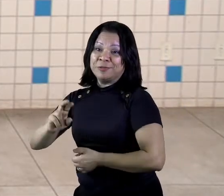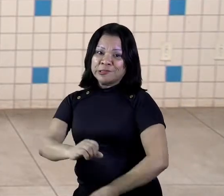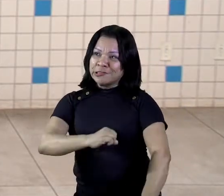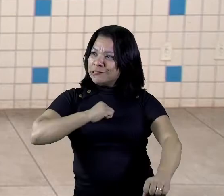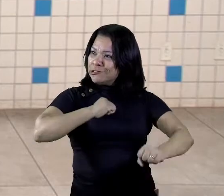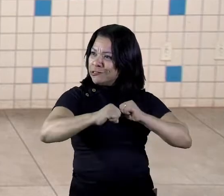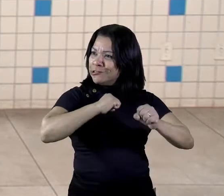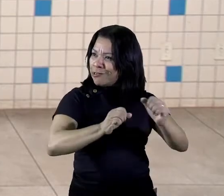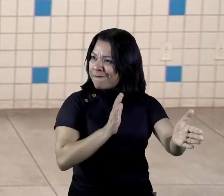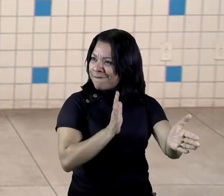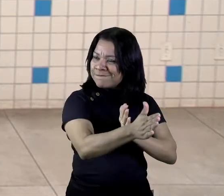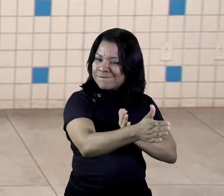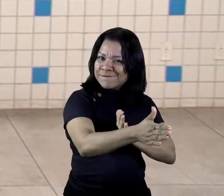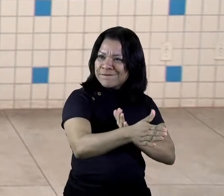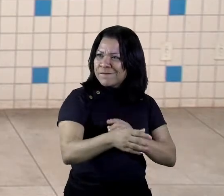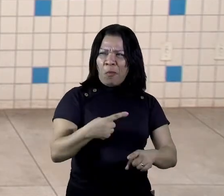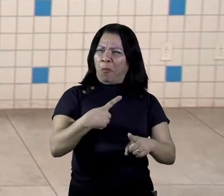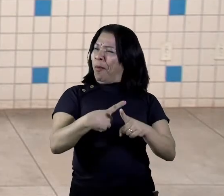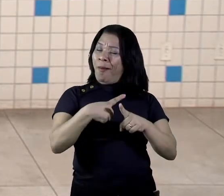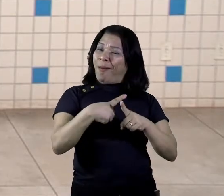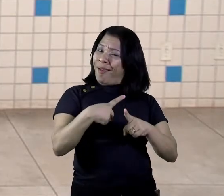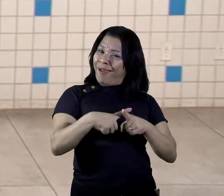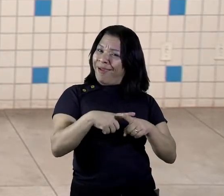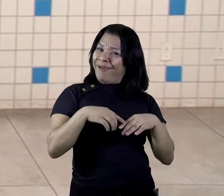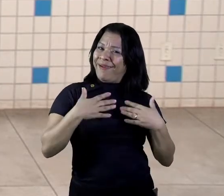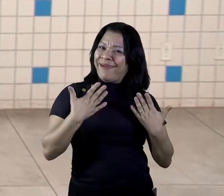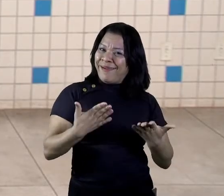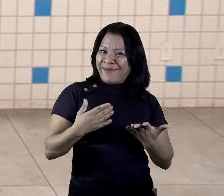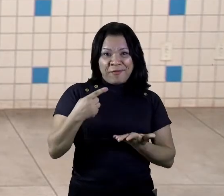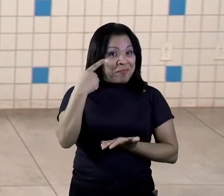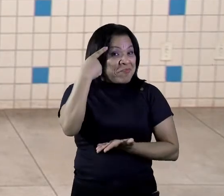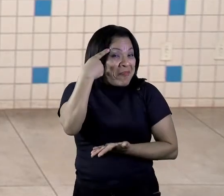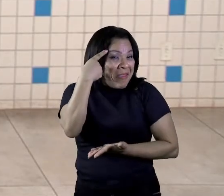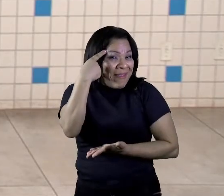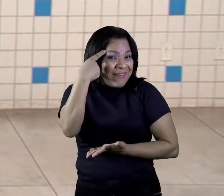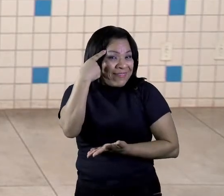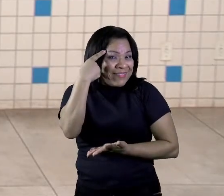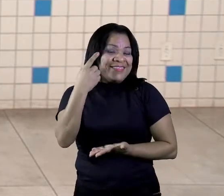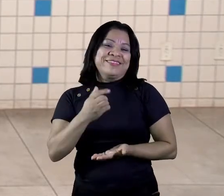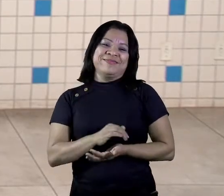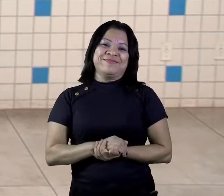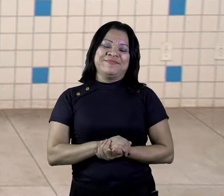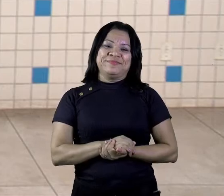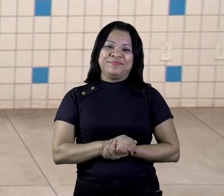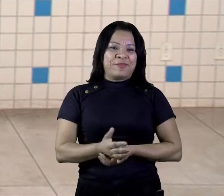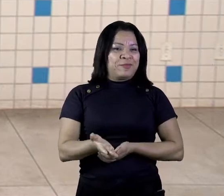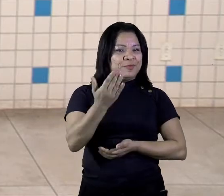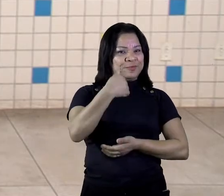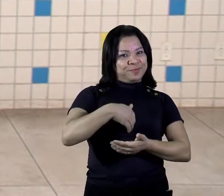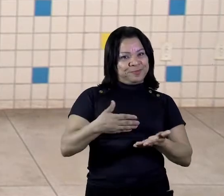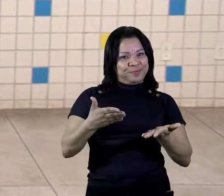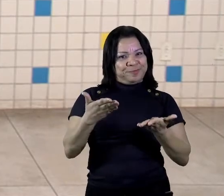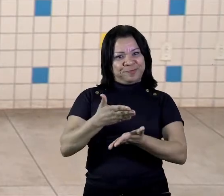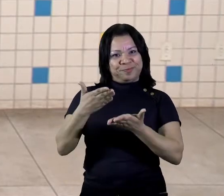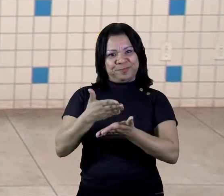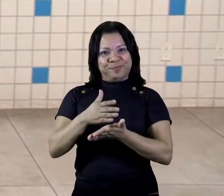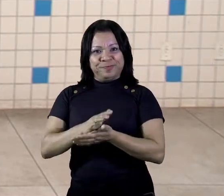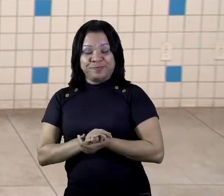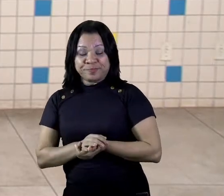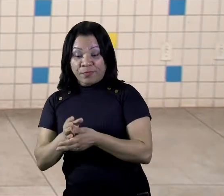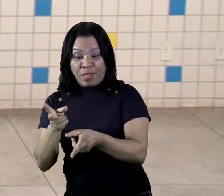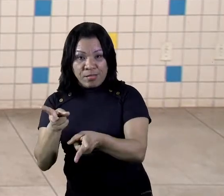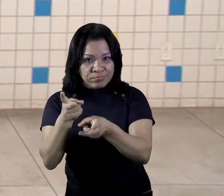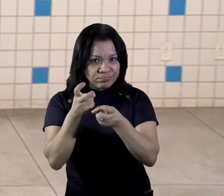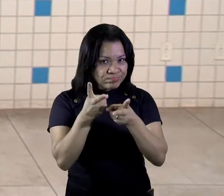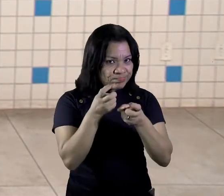correndo. Será por que ele saiu correndo? Pensem um pouquinho. Vamos agora analisar esse conto